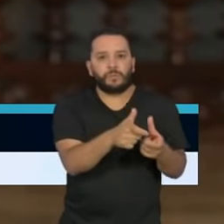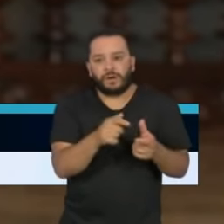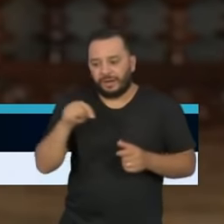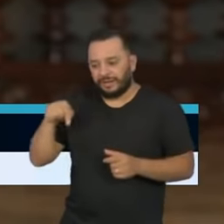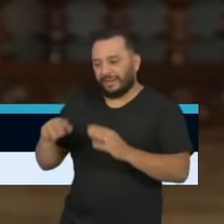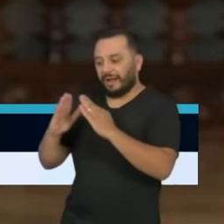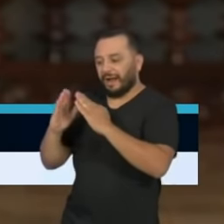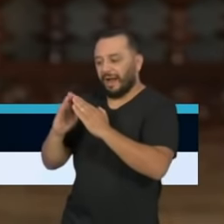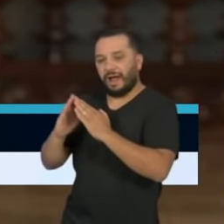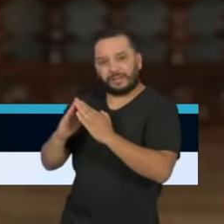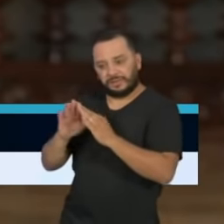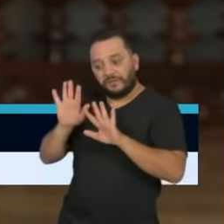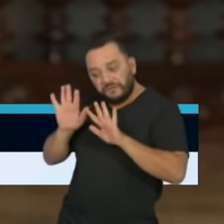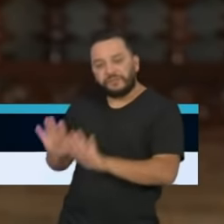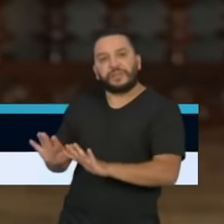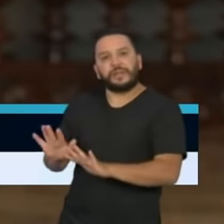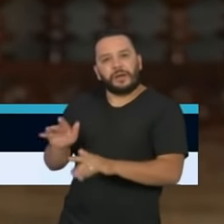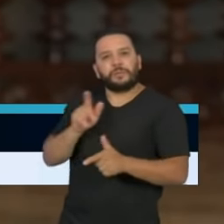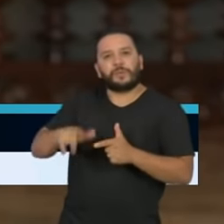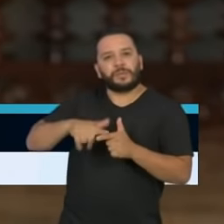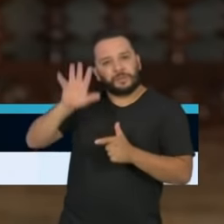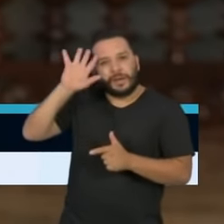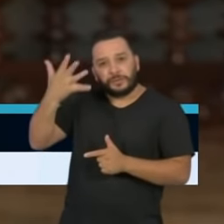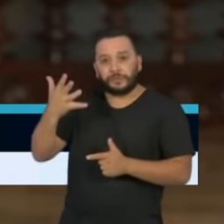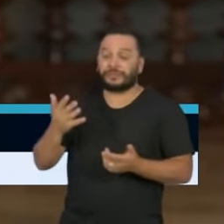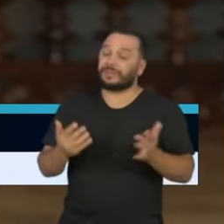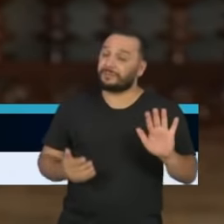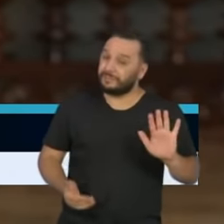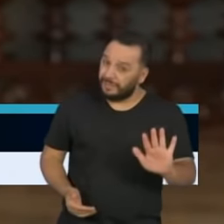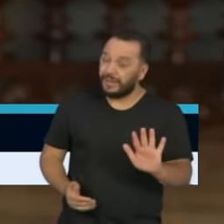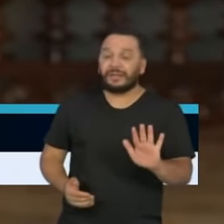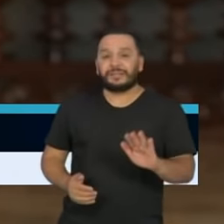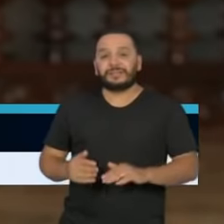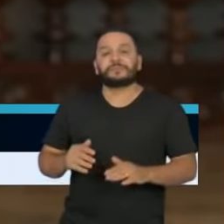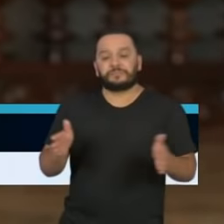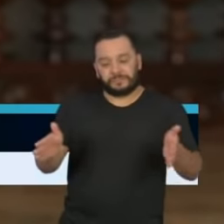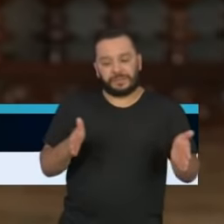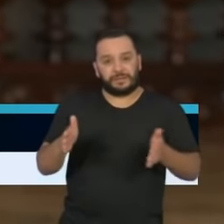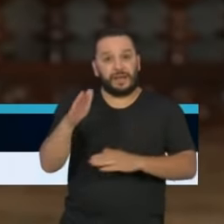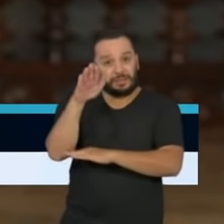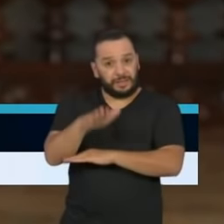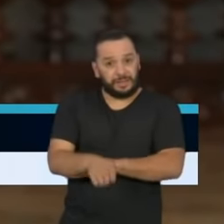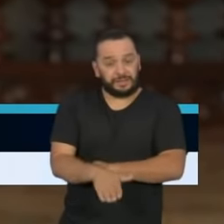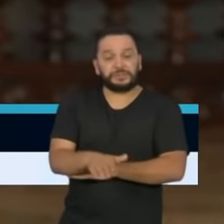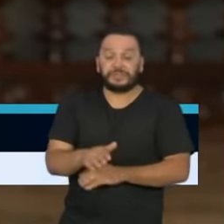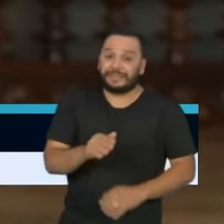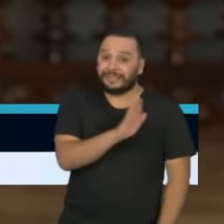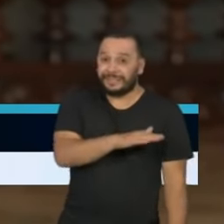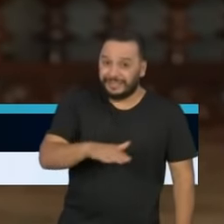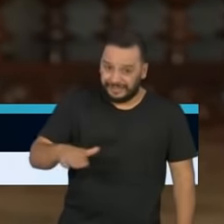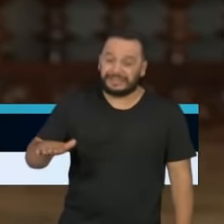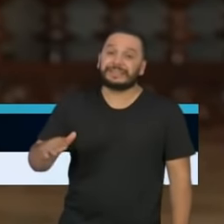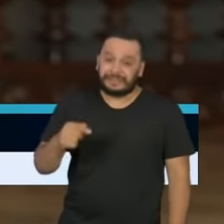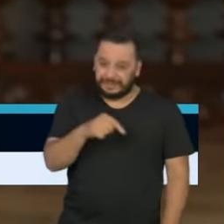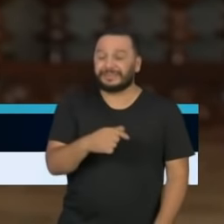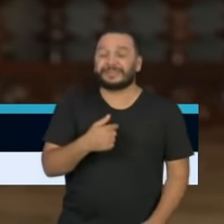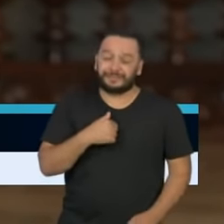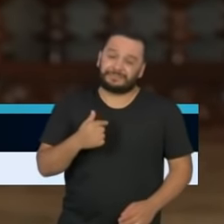casa. Agora na parte da tarde, as crianças são crianças menores, então está havendo uma frequência um pouco